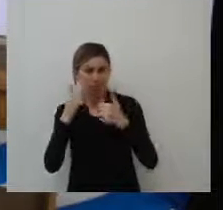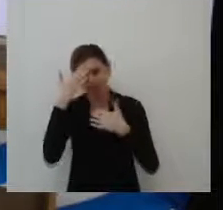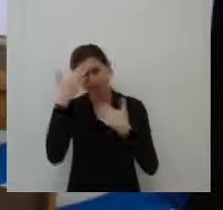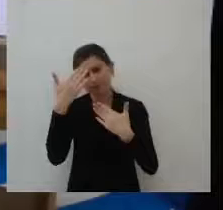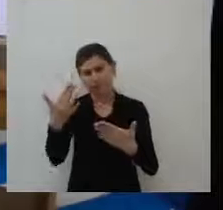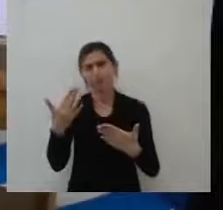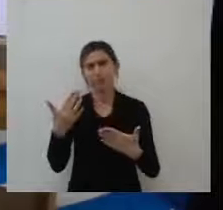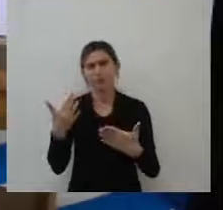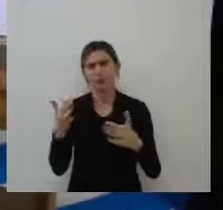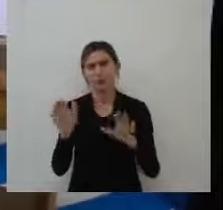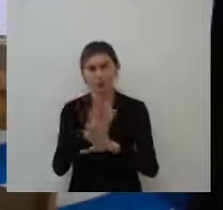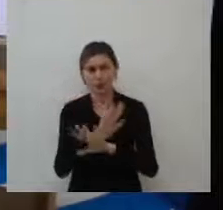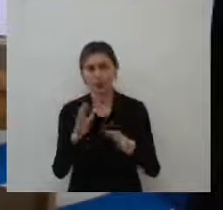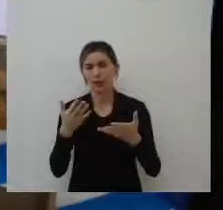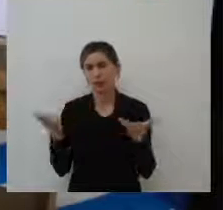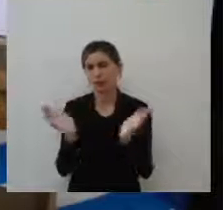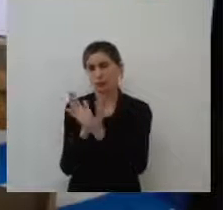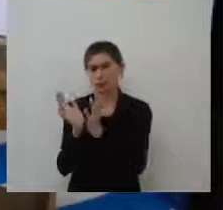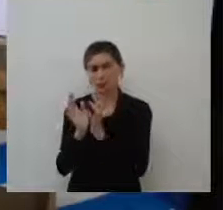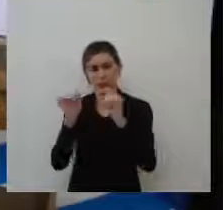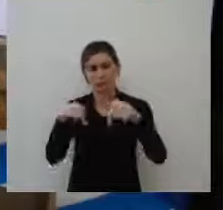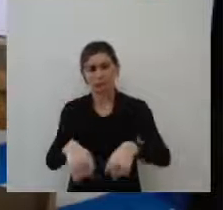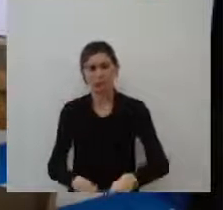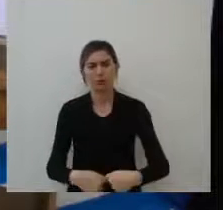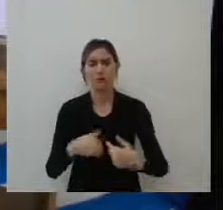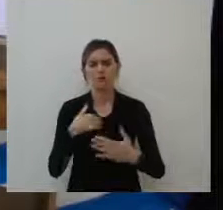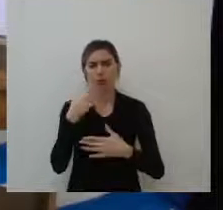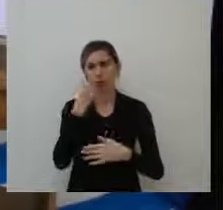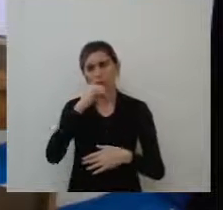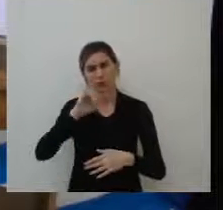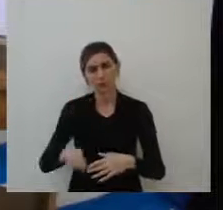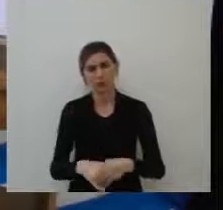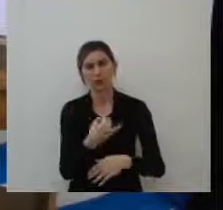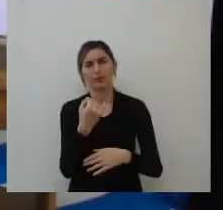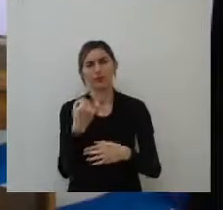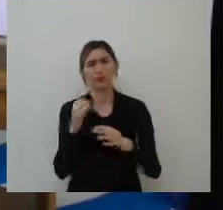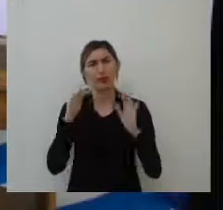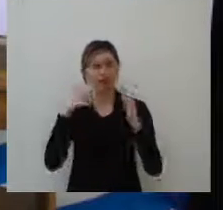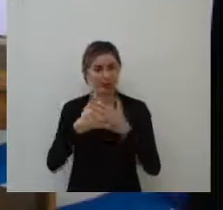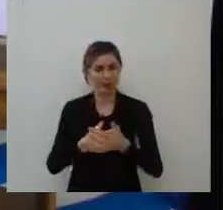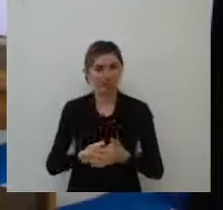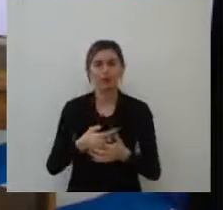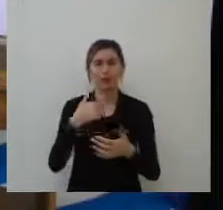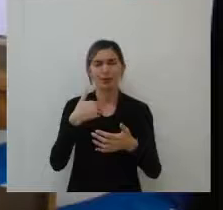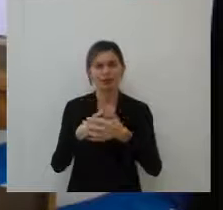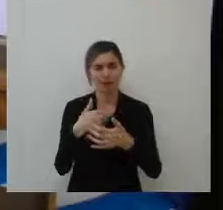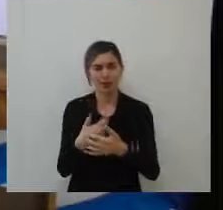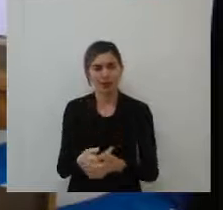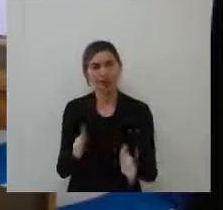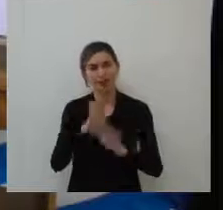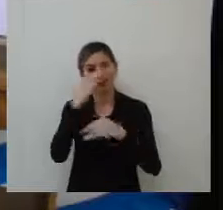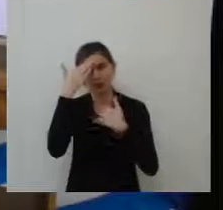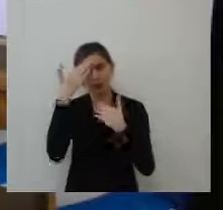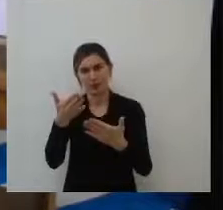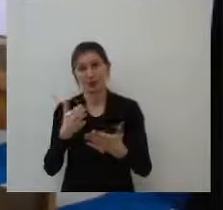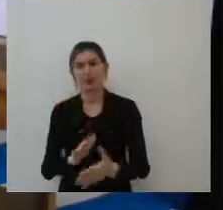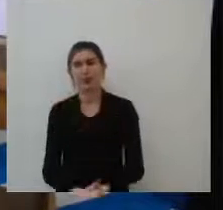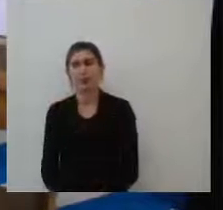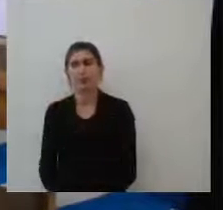Agradeço por tudo, agradeço também a equipe, tá? Por essa oportunidade. Até uma próxima aula. Obrigado, tá, gente?